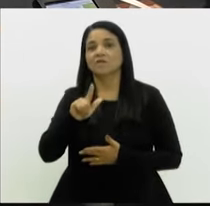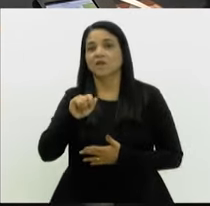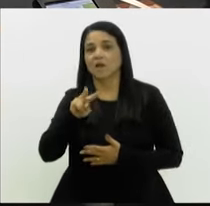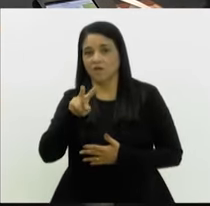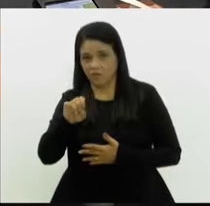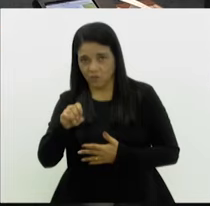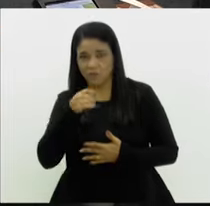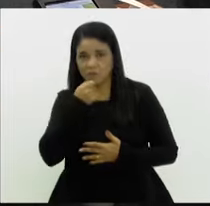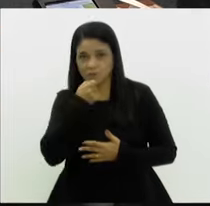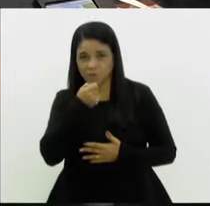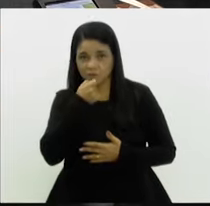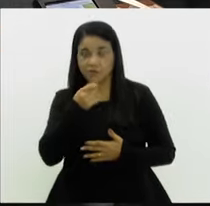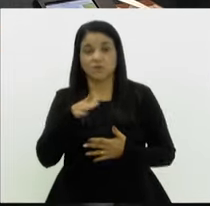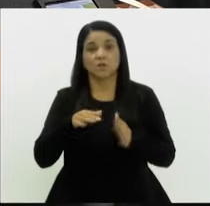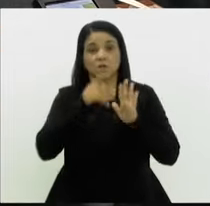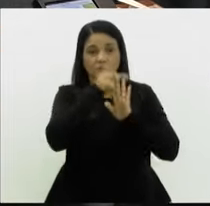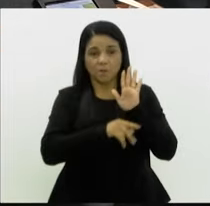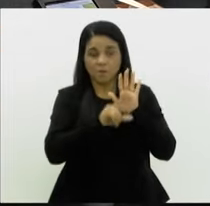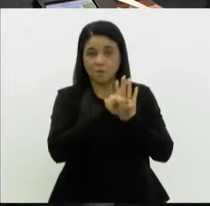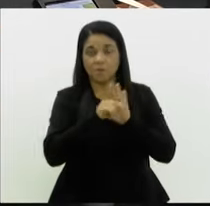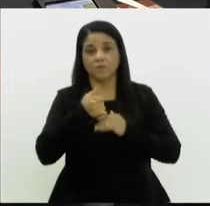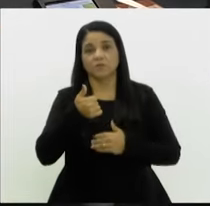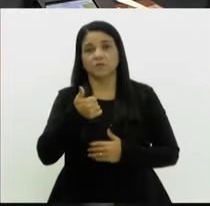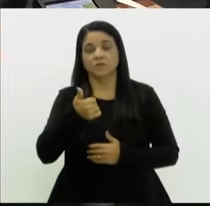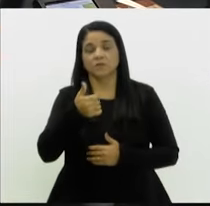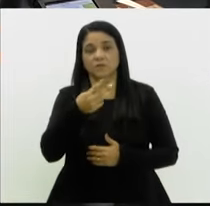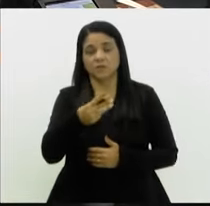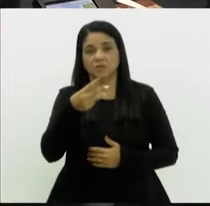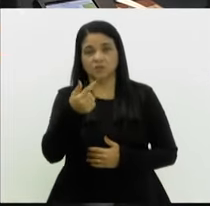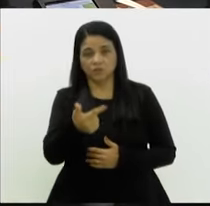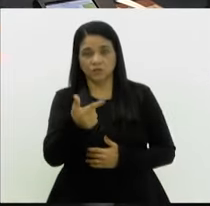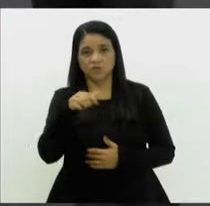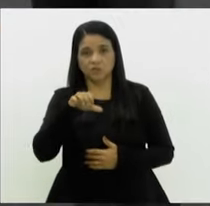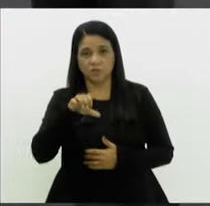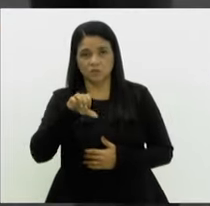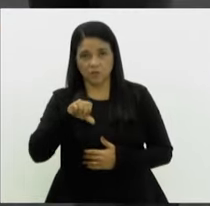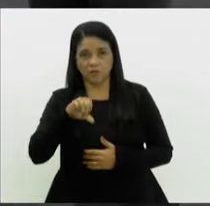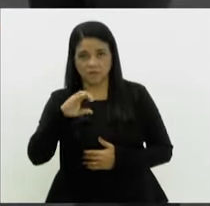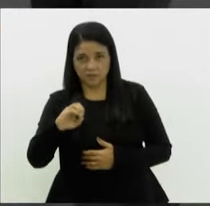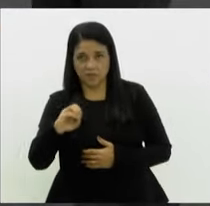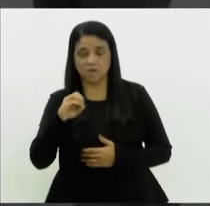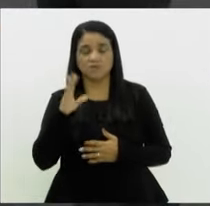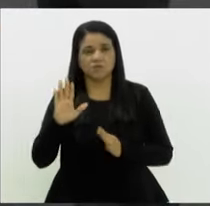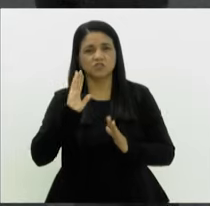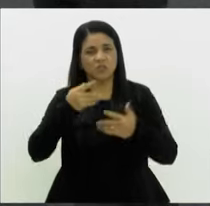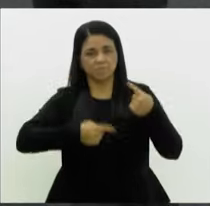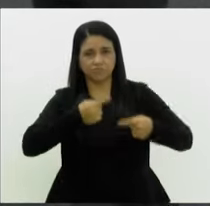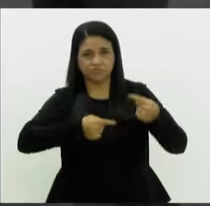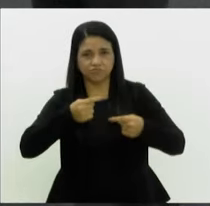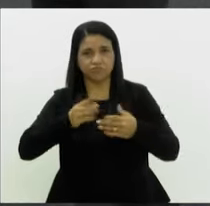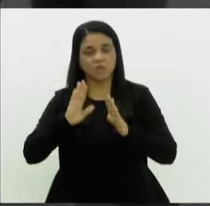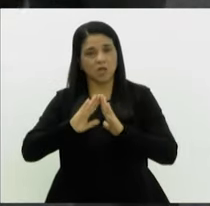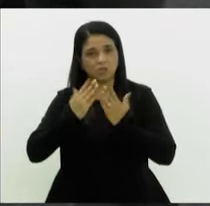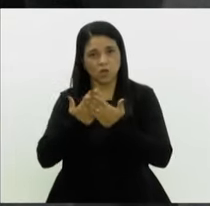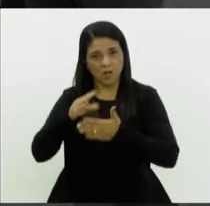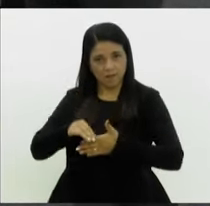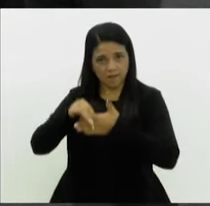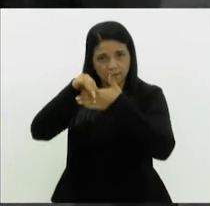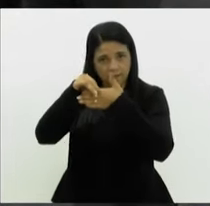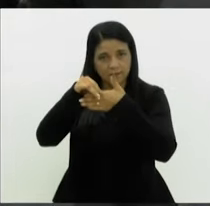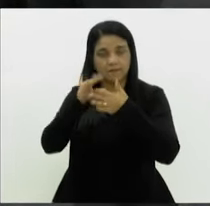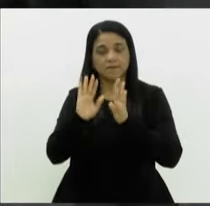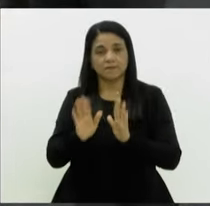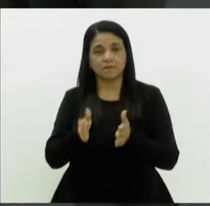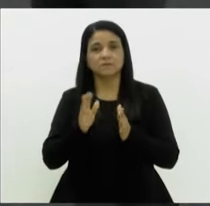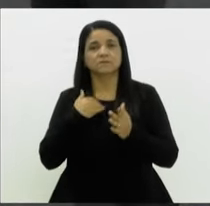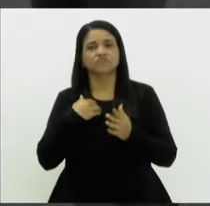discussão o projeto 3290-2024, e a gente estava agora, colégio de líderes, debatendo um pouco desse projeto, e a gente ficou elaborando